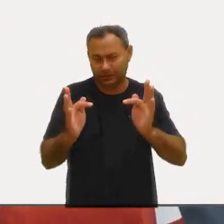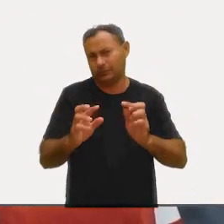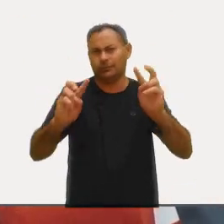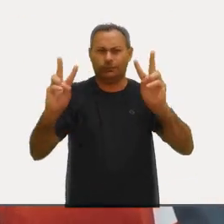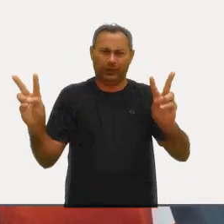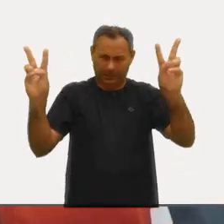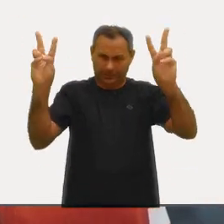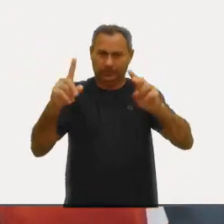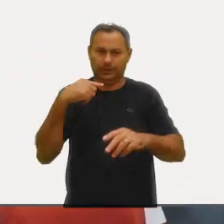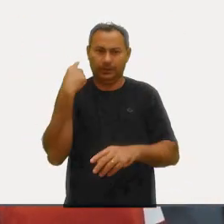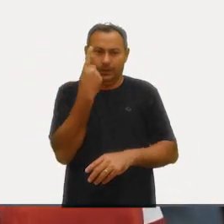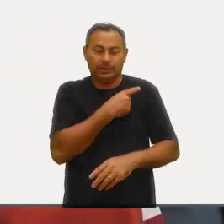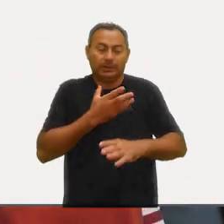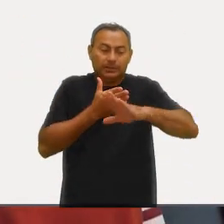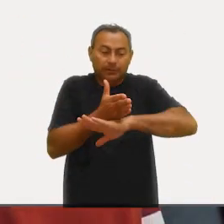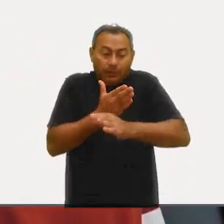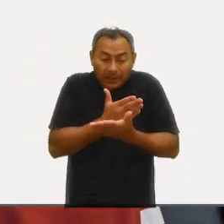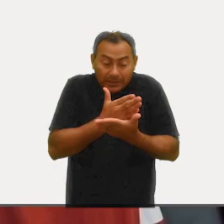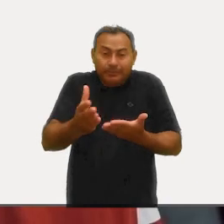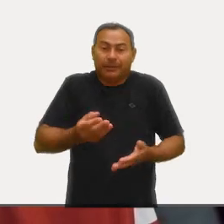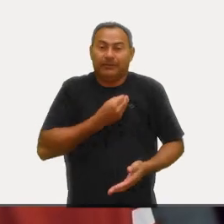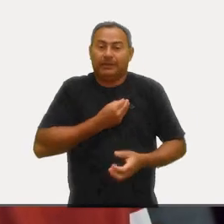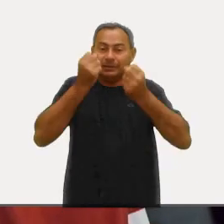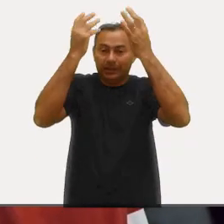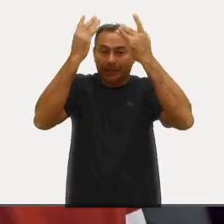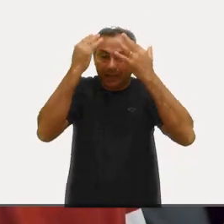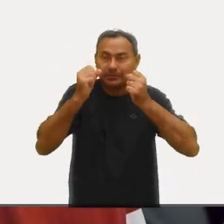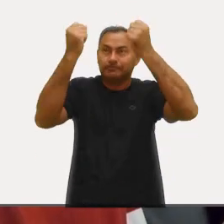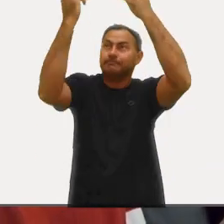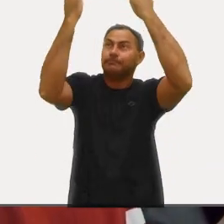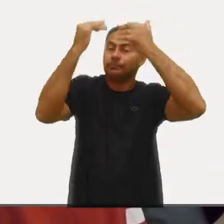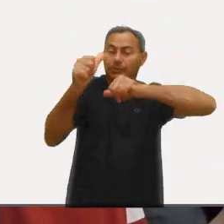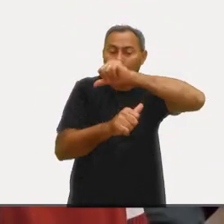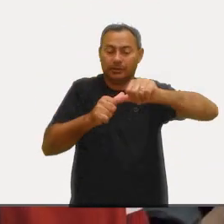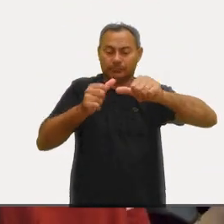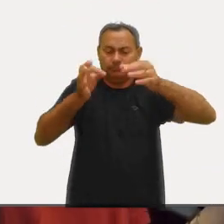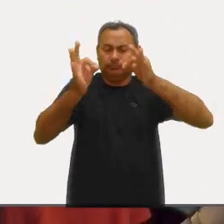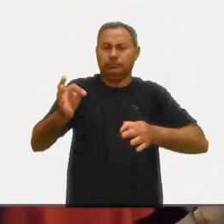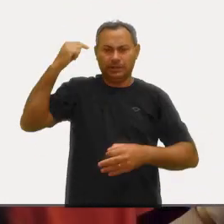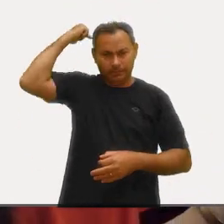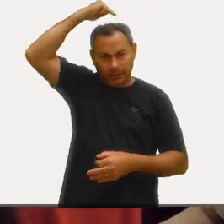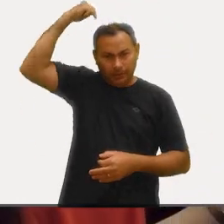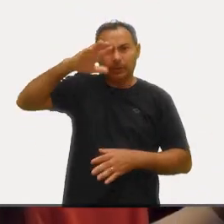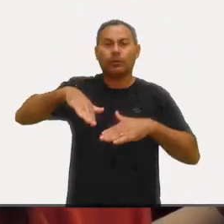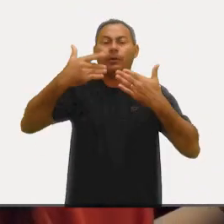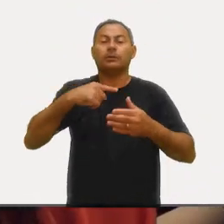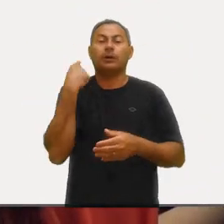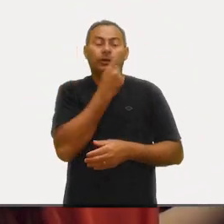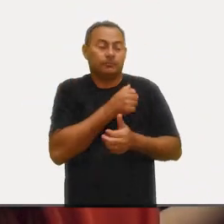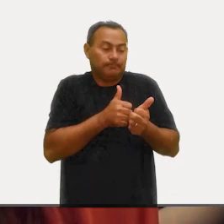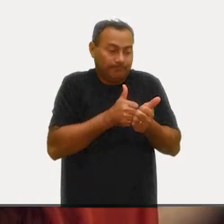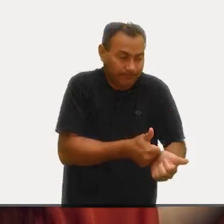da mesma forma, entramos em estado de graça, somos abençoados e nos tornamos espiritualmente prósperos quando